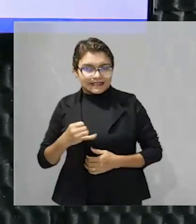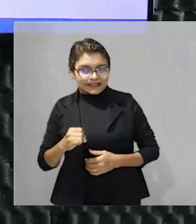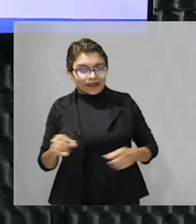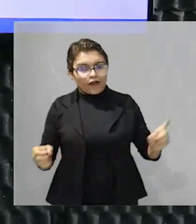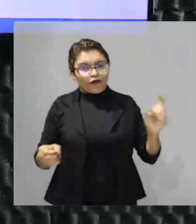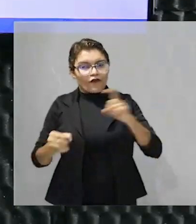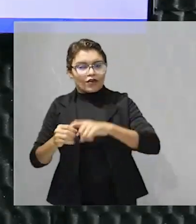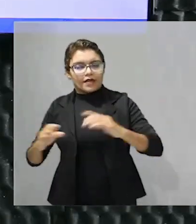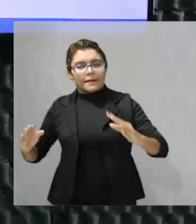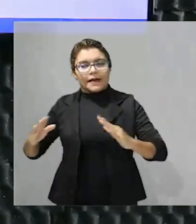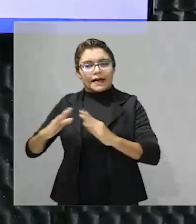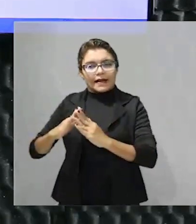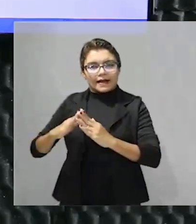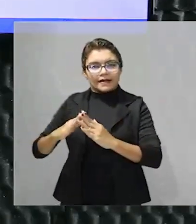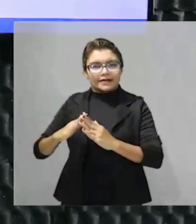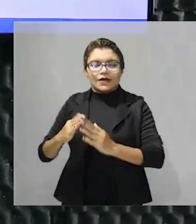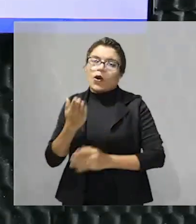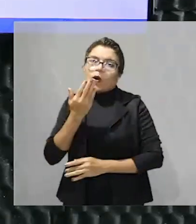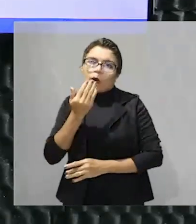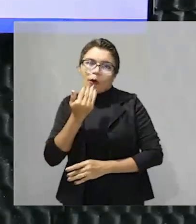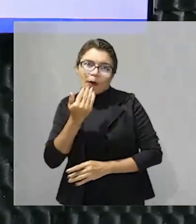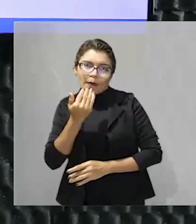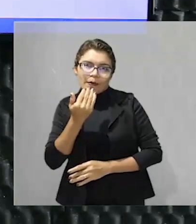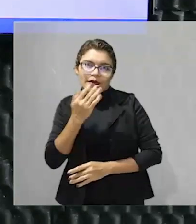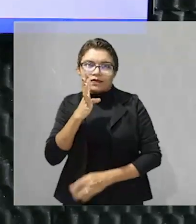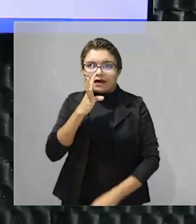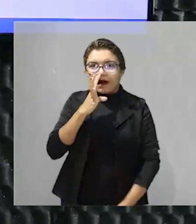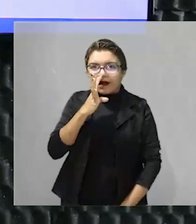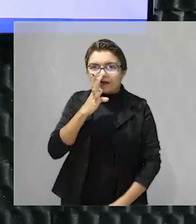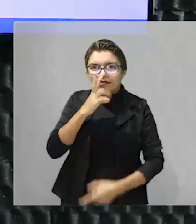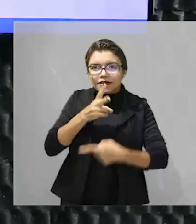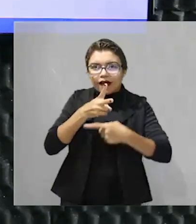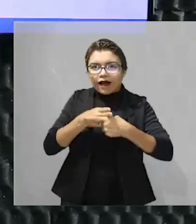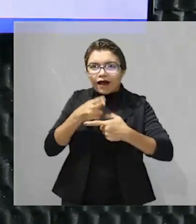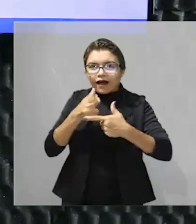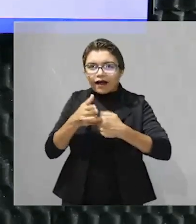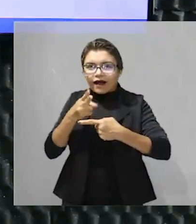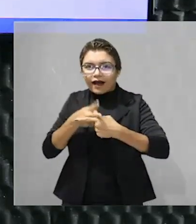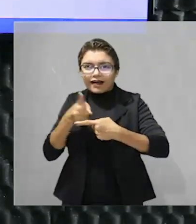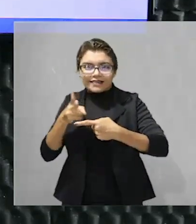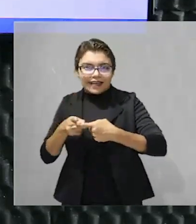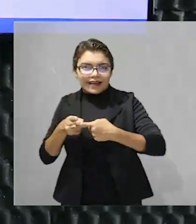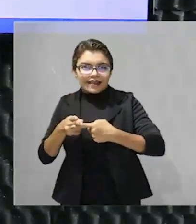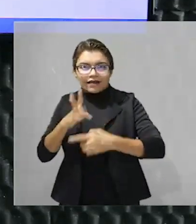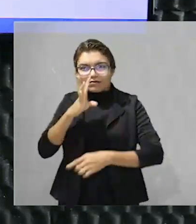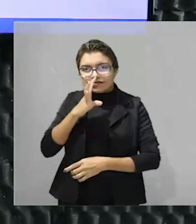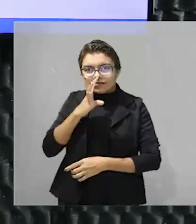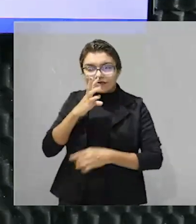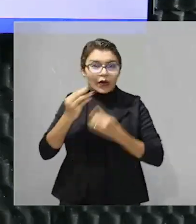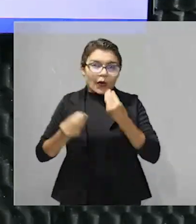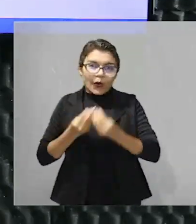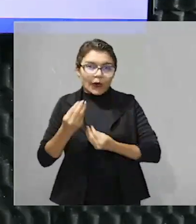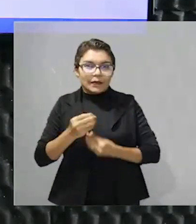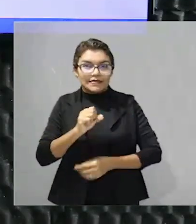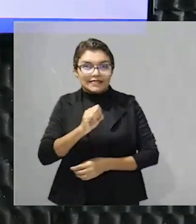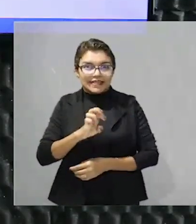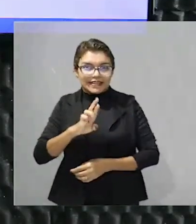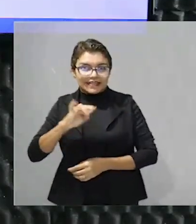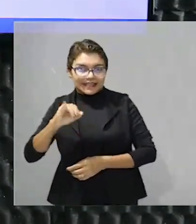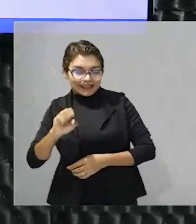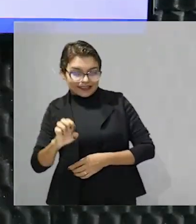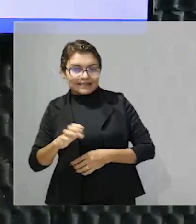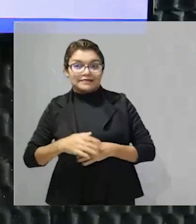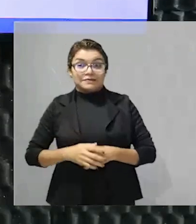para casa para ficar comendo as batatinhas e assistindo a série que ele gosta, não tem problema nenhum na visão dele. A tirinha, lembra